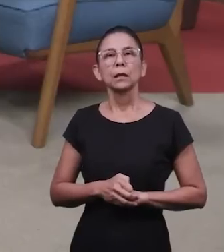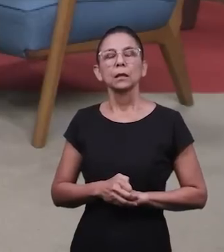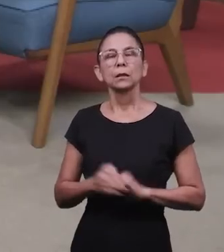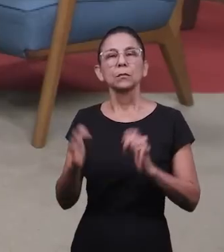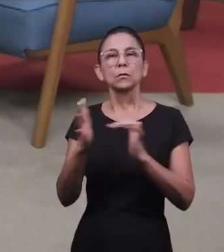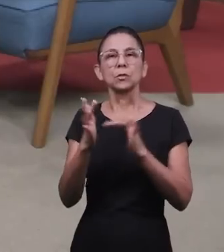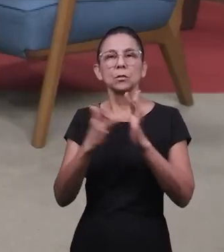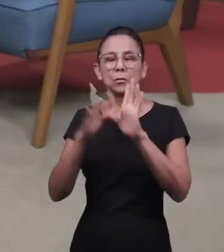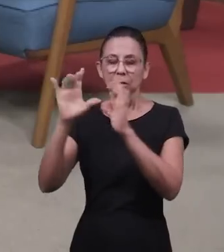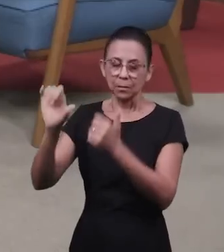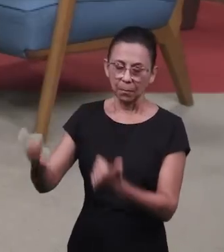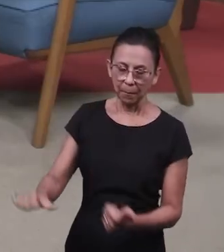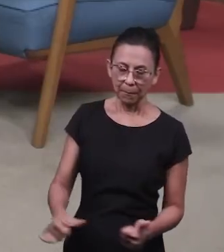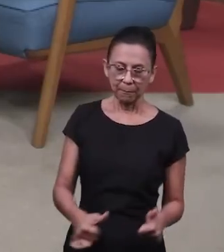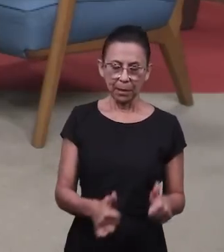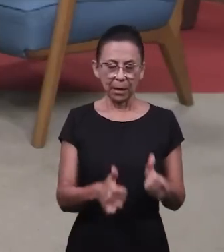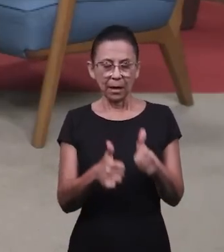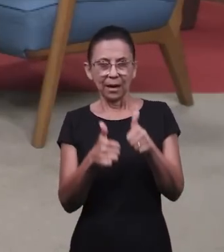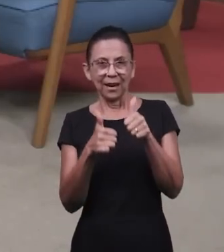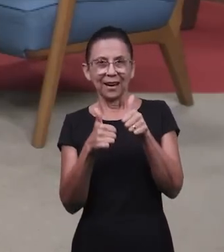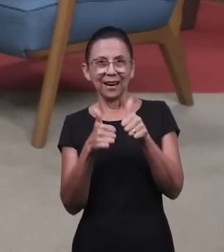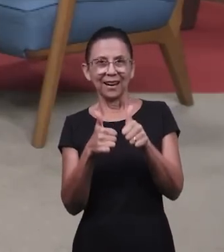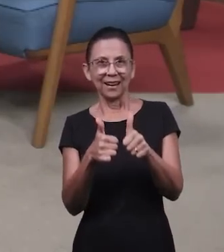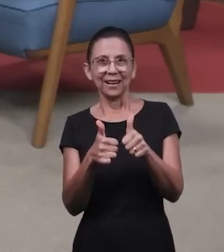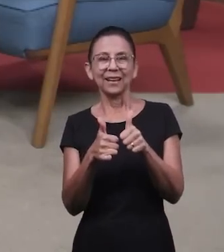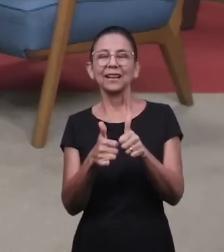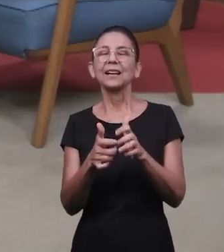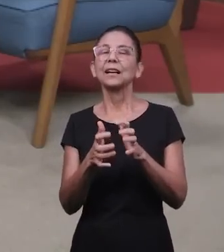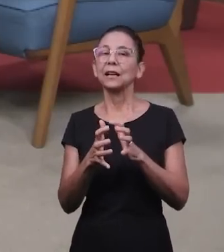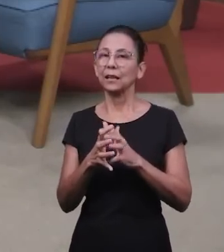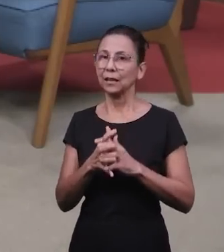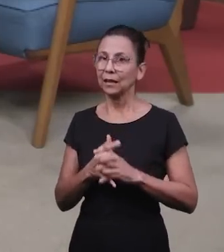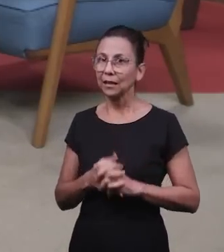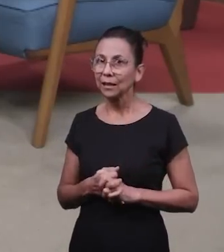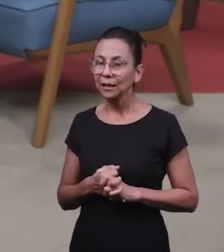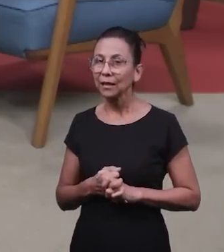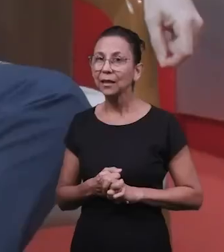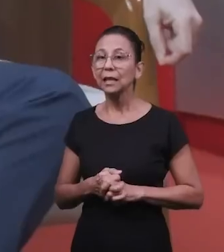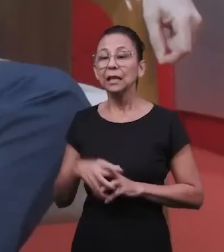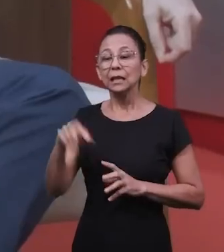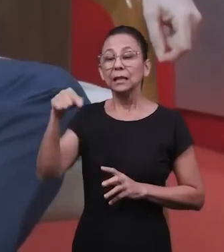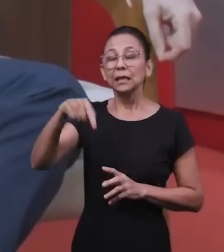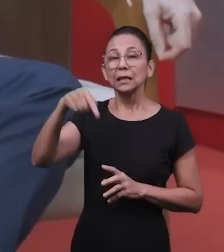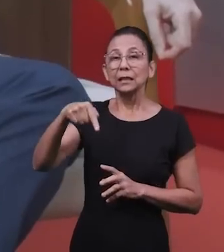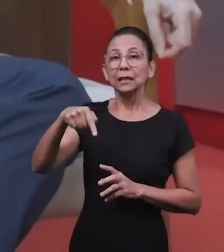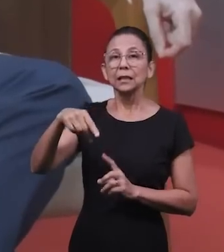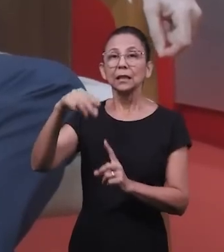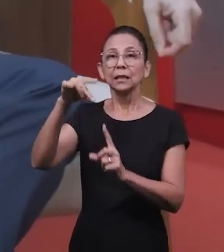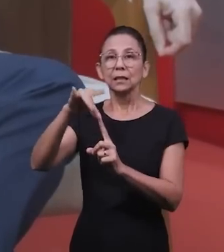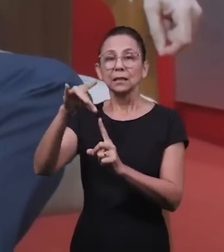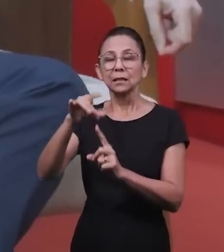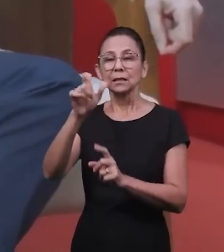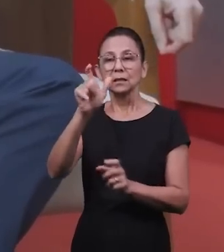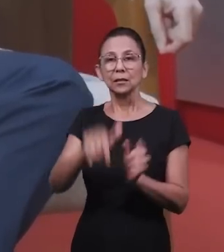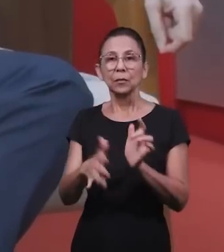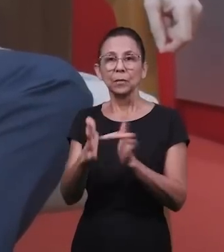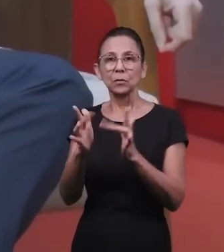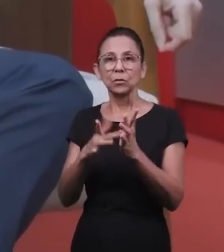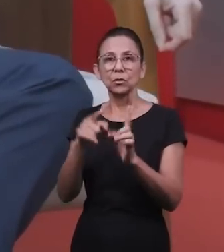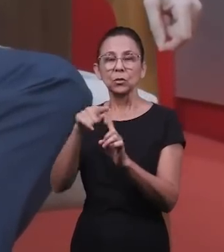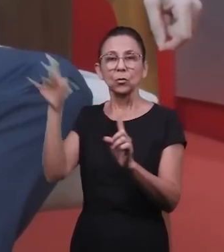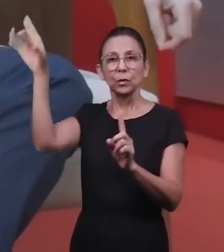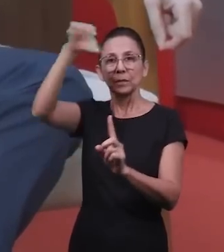usa a igreja. A igreja é portadora. Amém. Ela é comissionada. Ela tem que se portar como